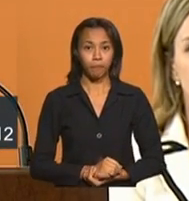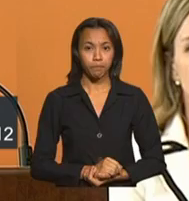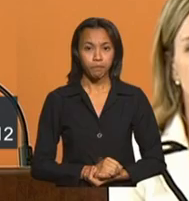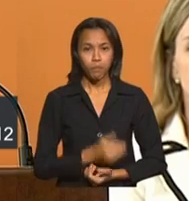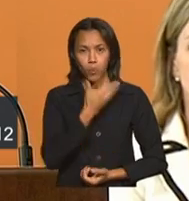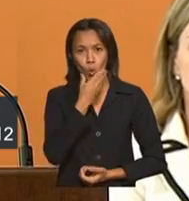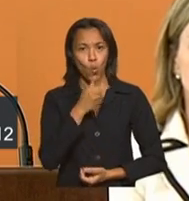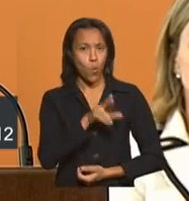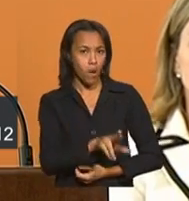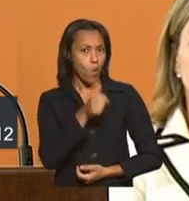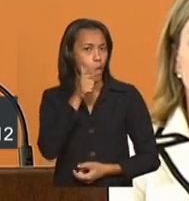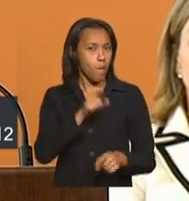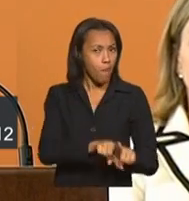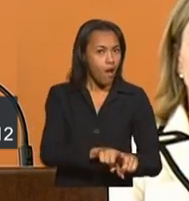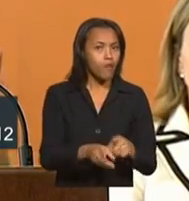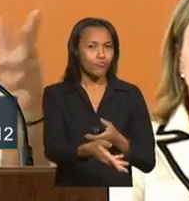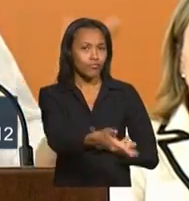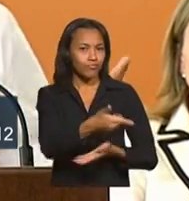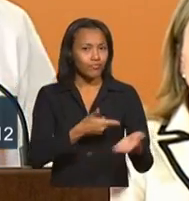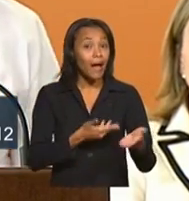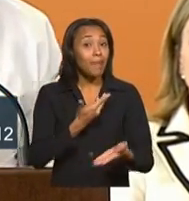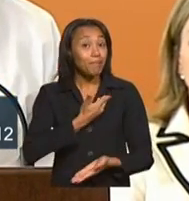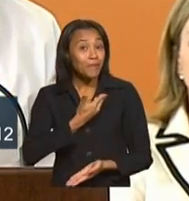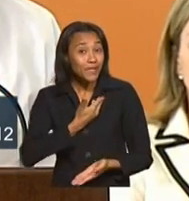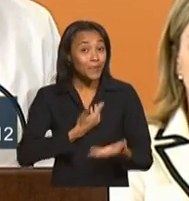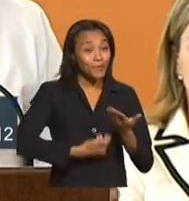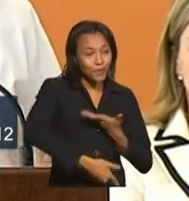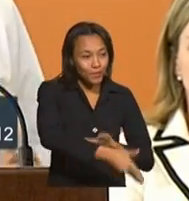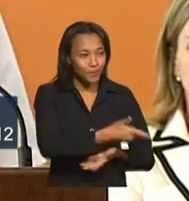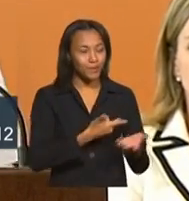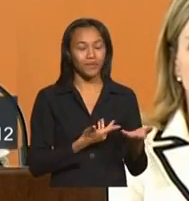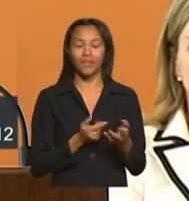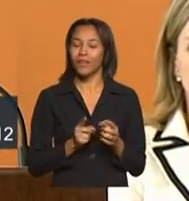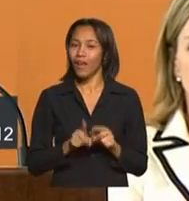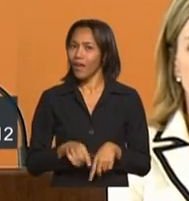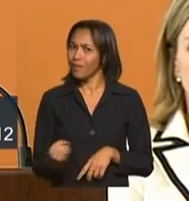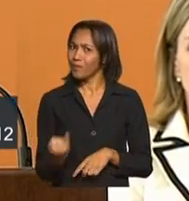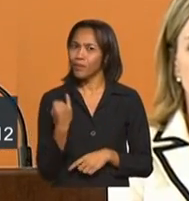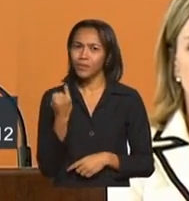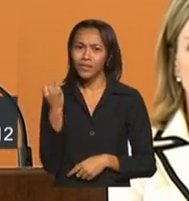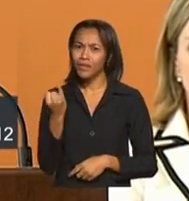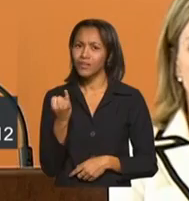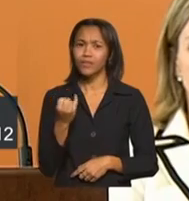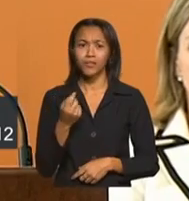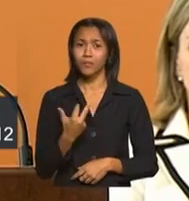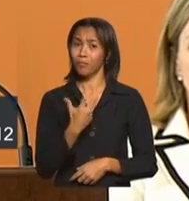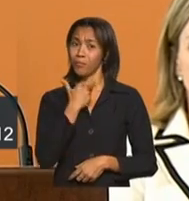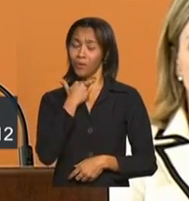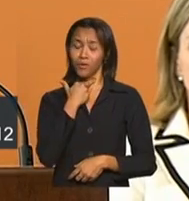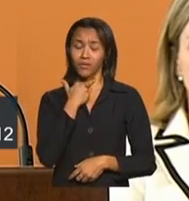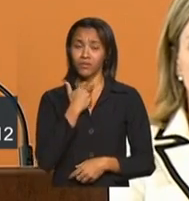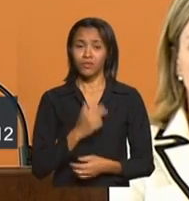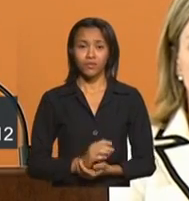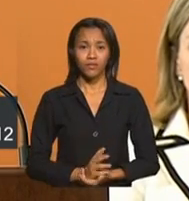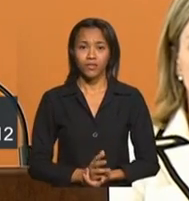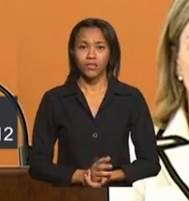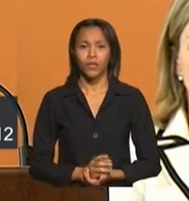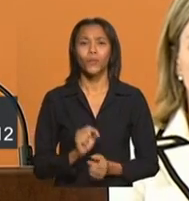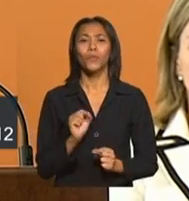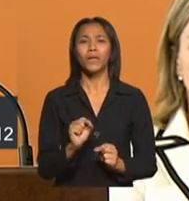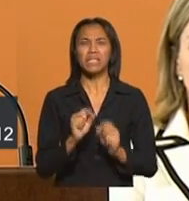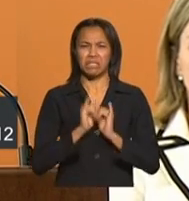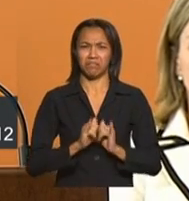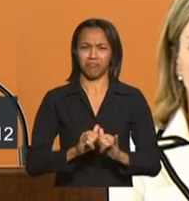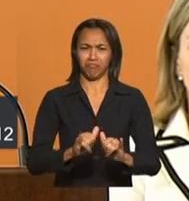um irmão e uma irmã, entre amigos. Não pode e não deve